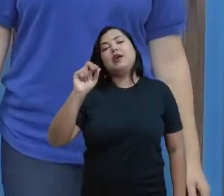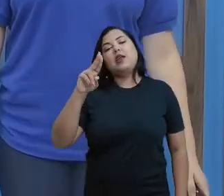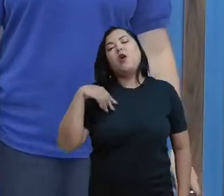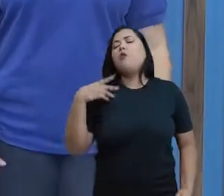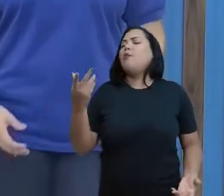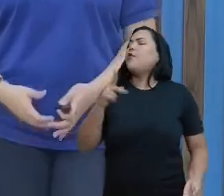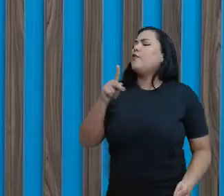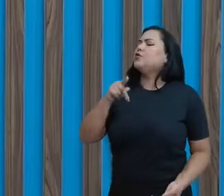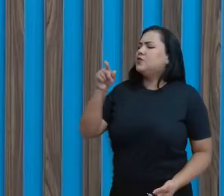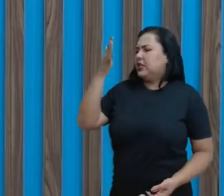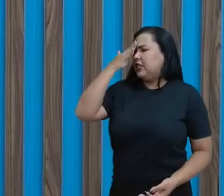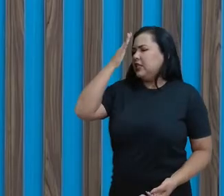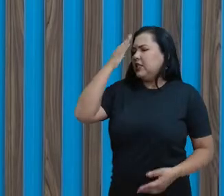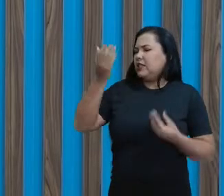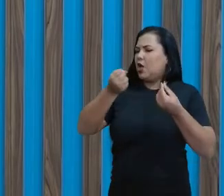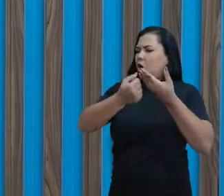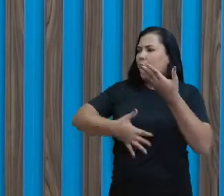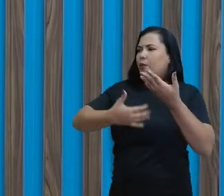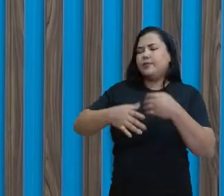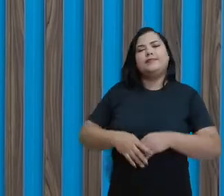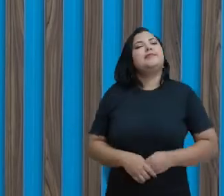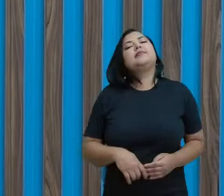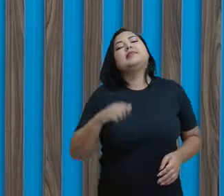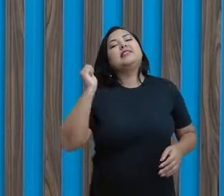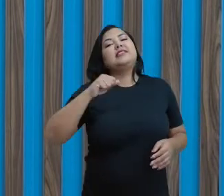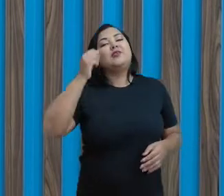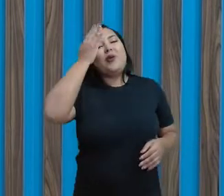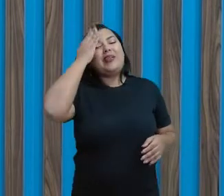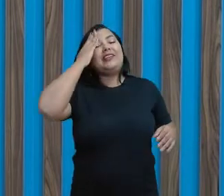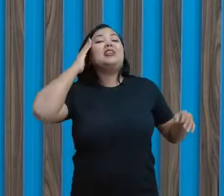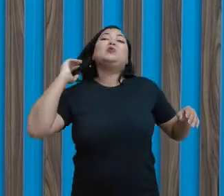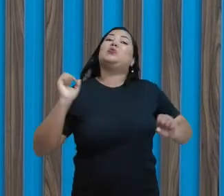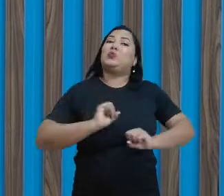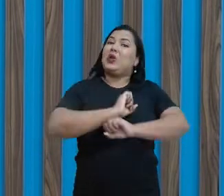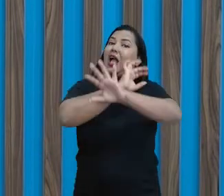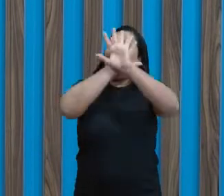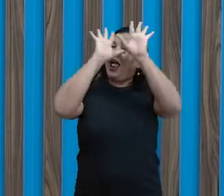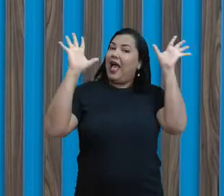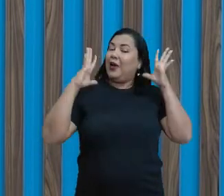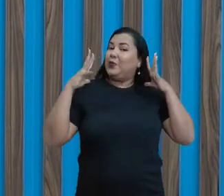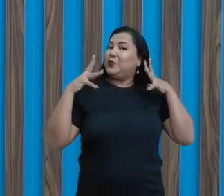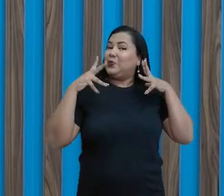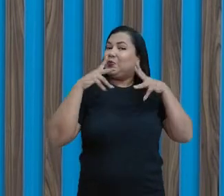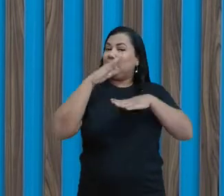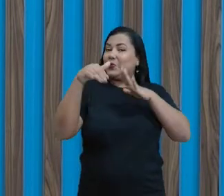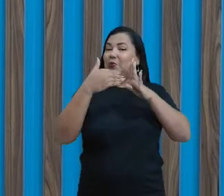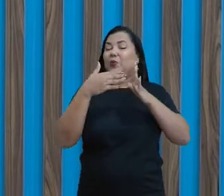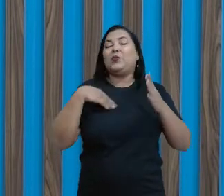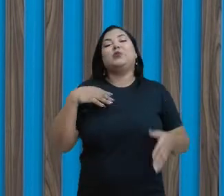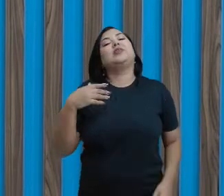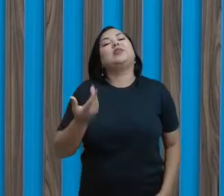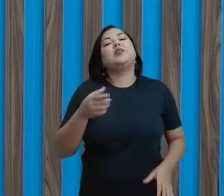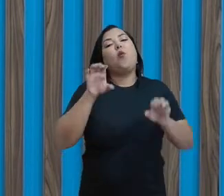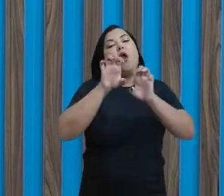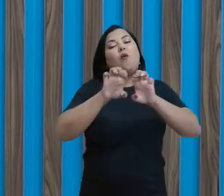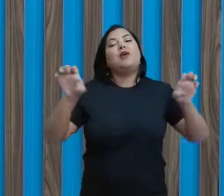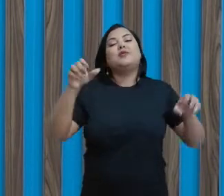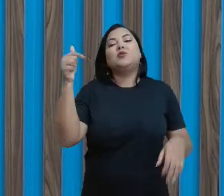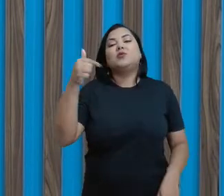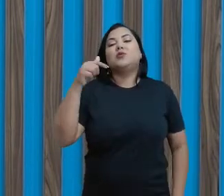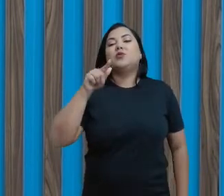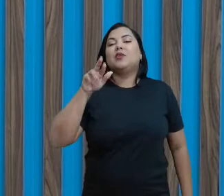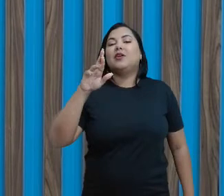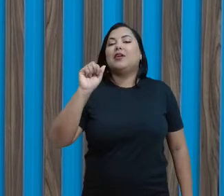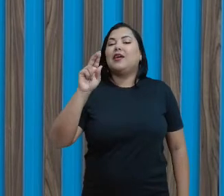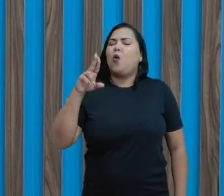comentário. E aí, professor? Tô entendendo tudo aqui, viu? A equação do segundo grau é massa,